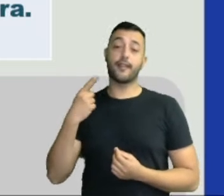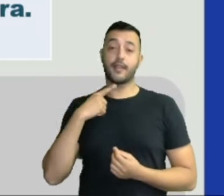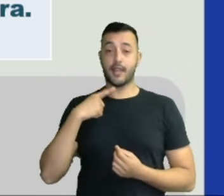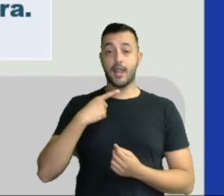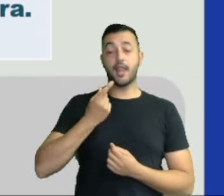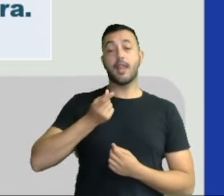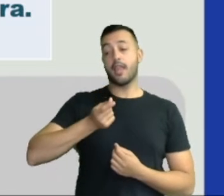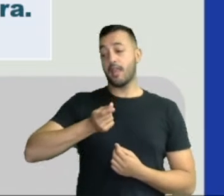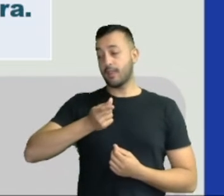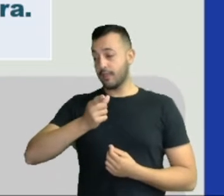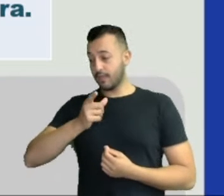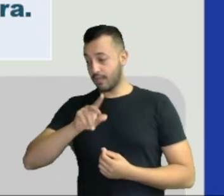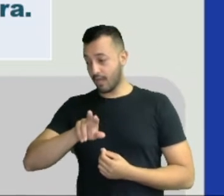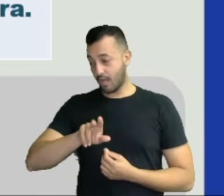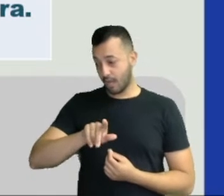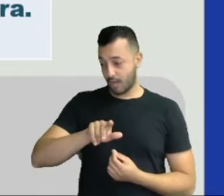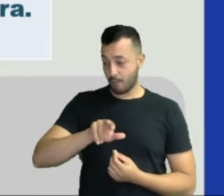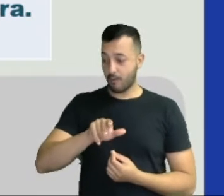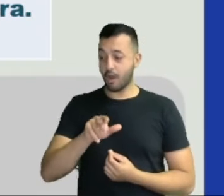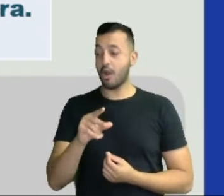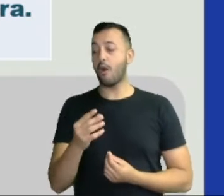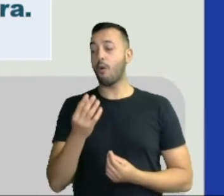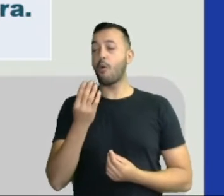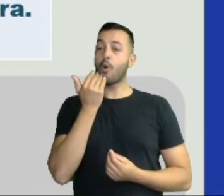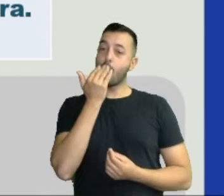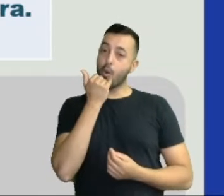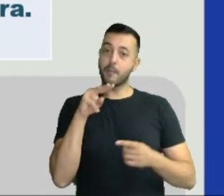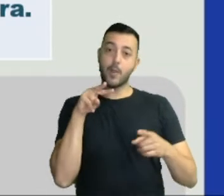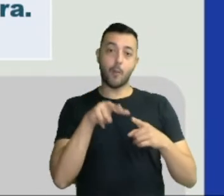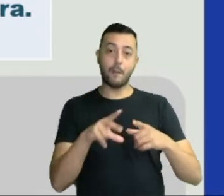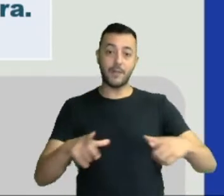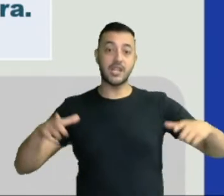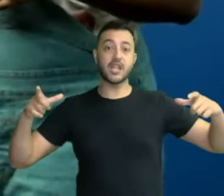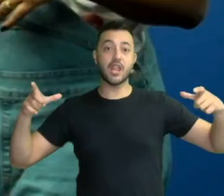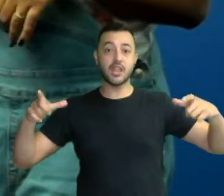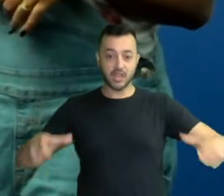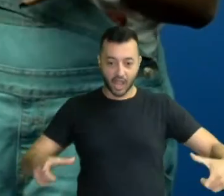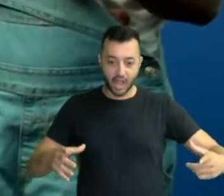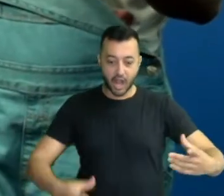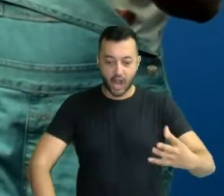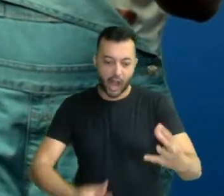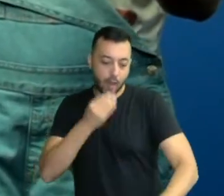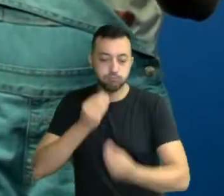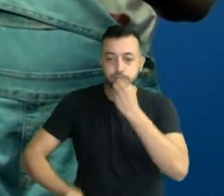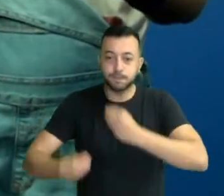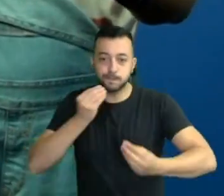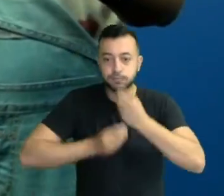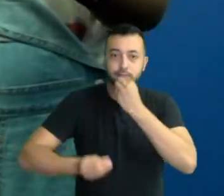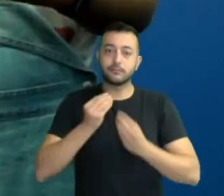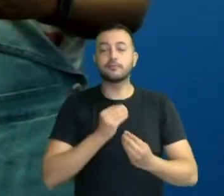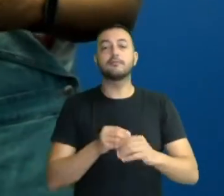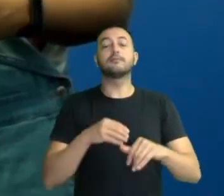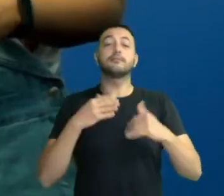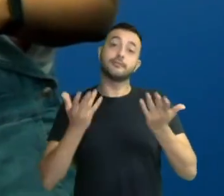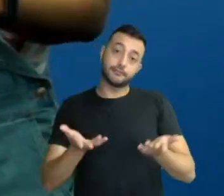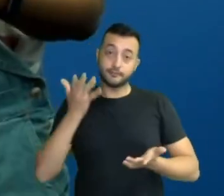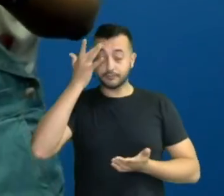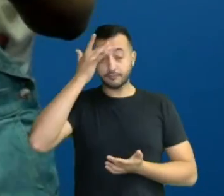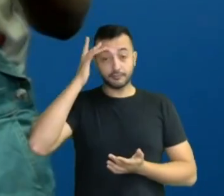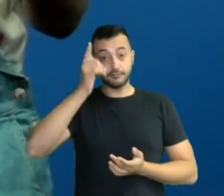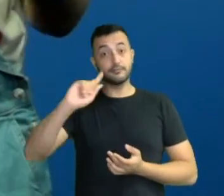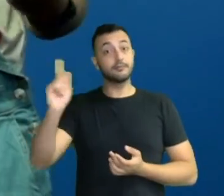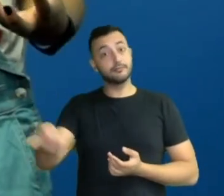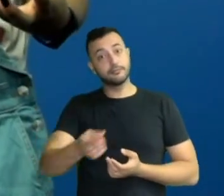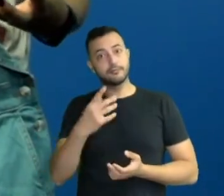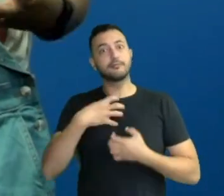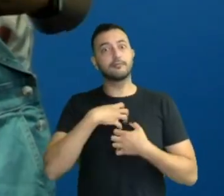se comió una pizza inteira. Ou seja, ele comeu uma pizza inteira, o que para muita gente